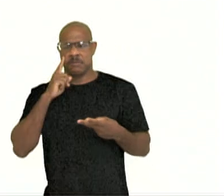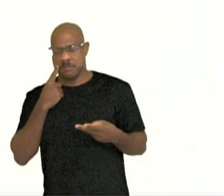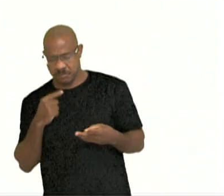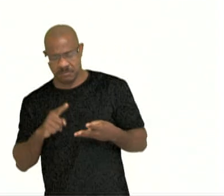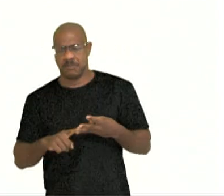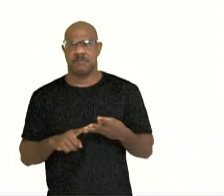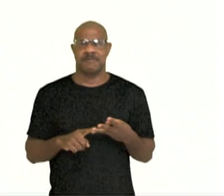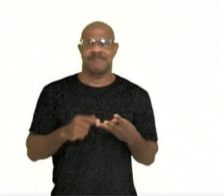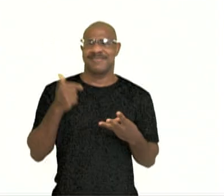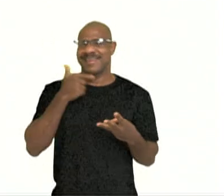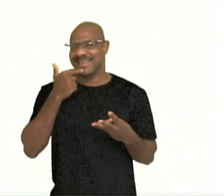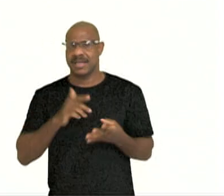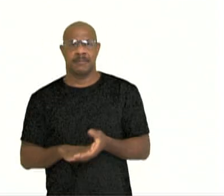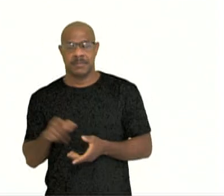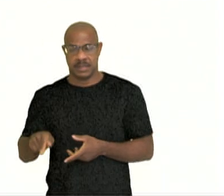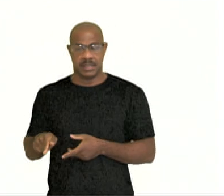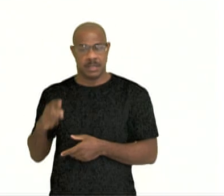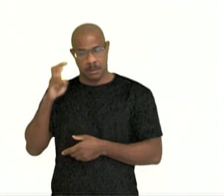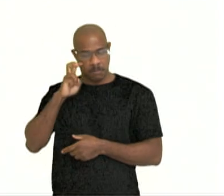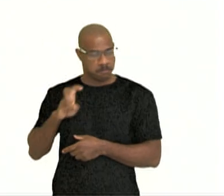comédia, realmente um gênio.